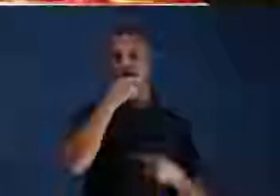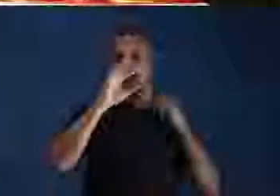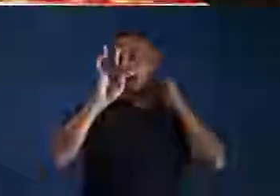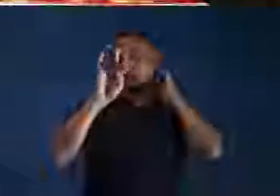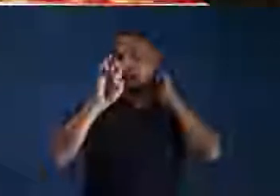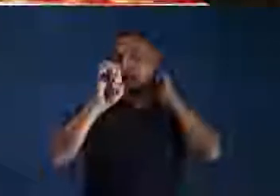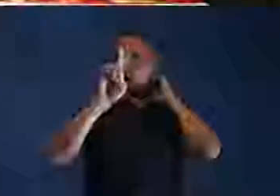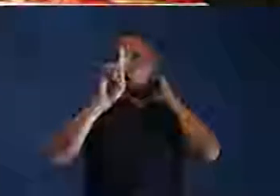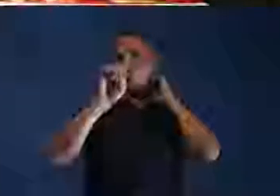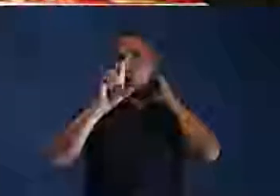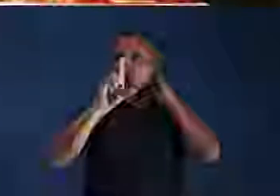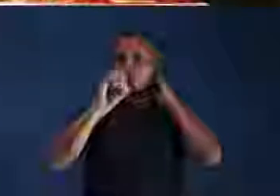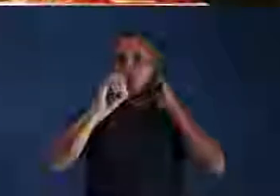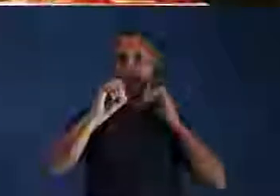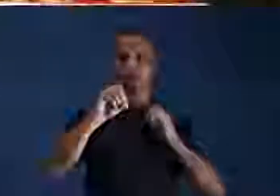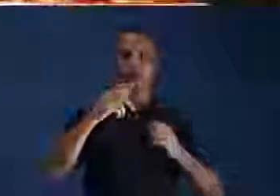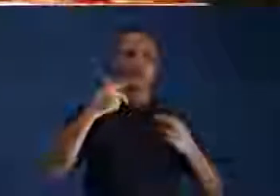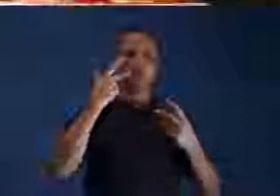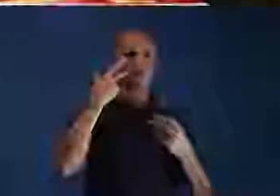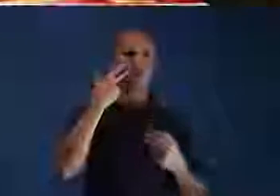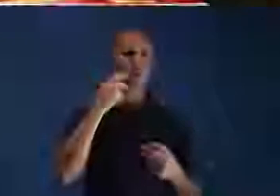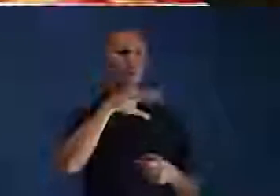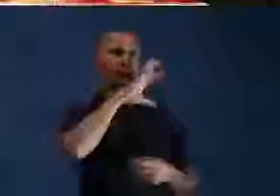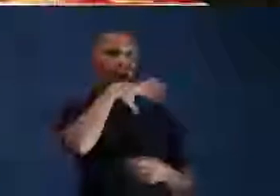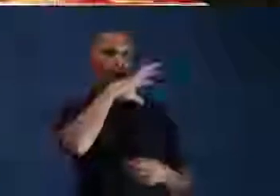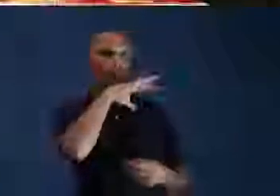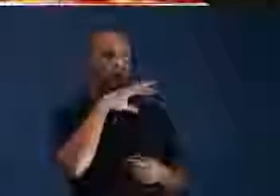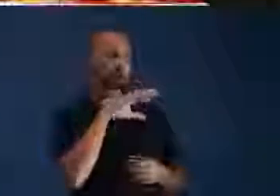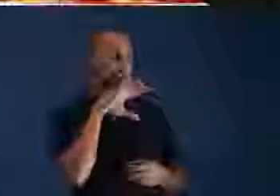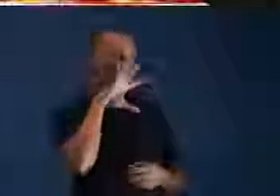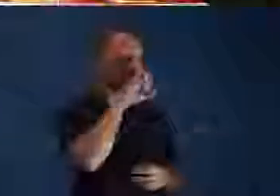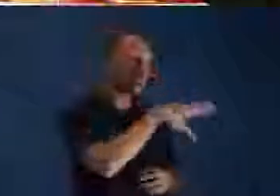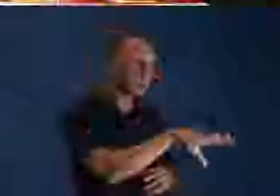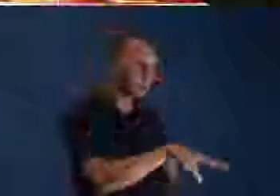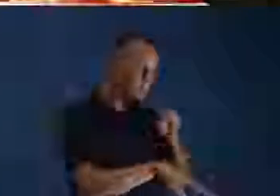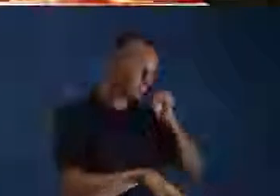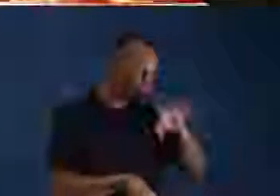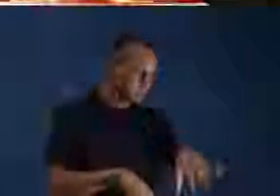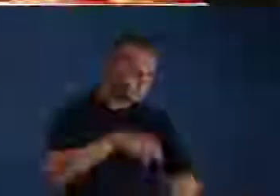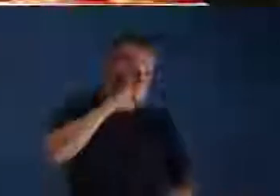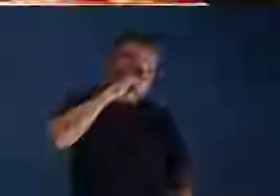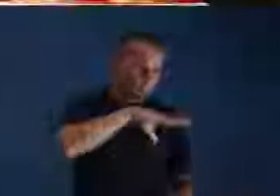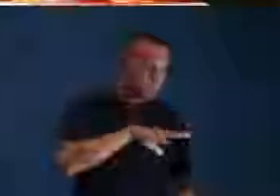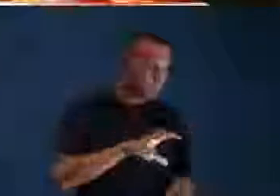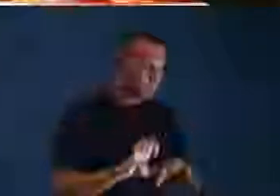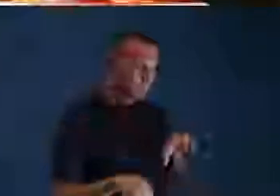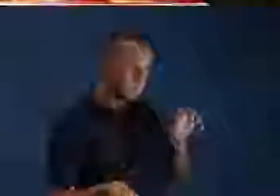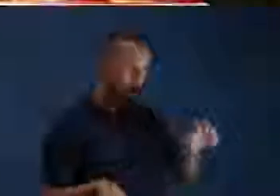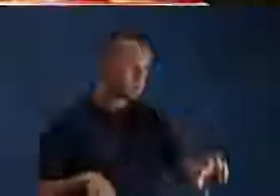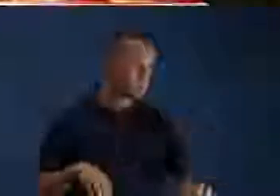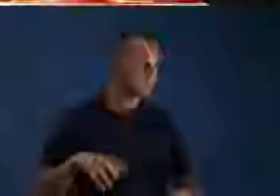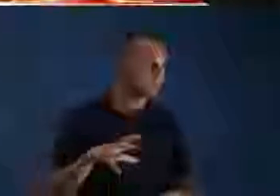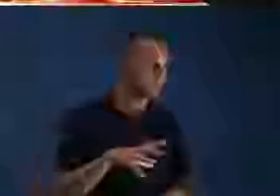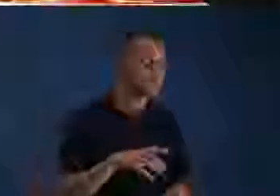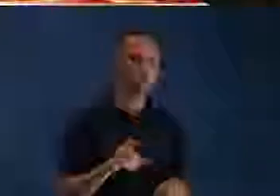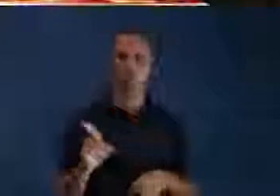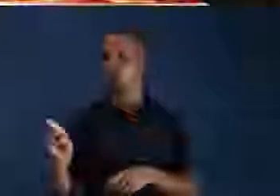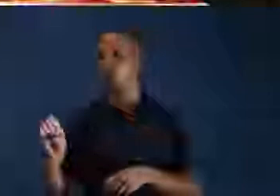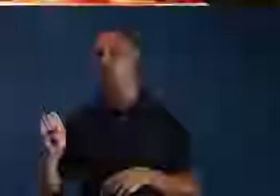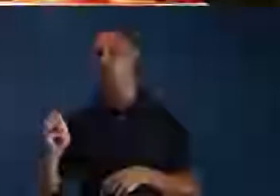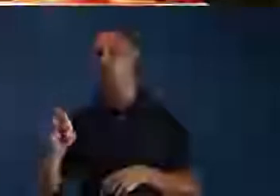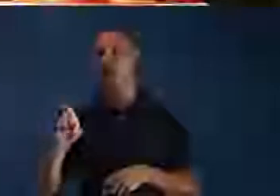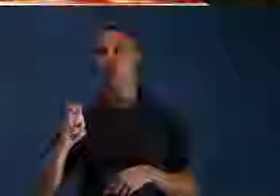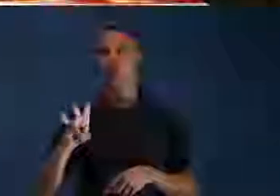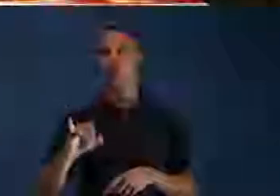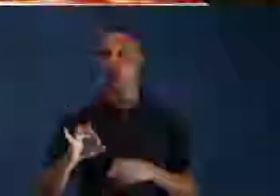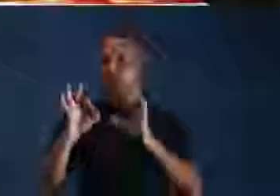bestiário de seres asquerosos que aspiram a ascender dos ínferos para empestear a cidade visível, e Berenice, tanto a justa